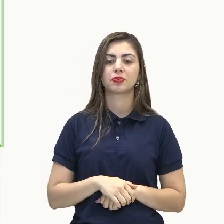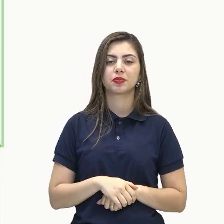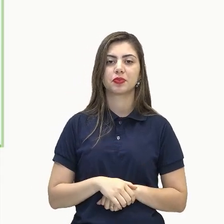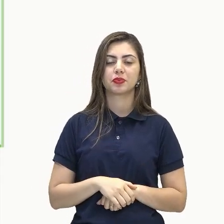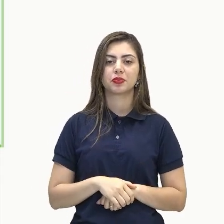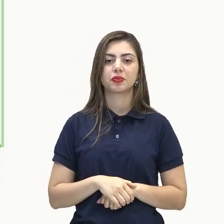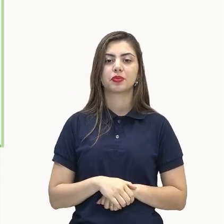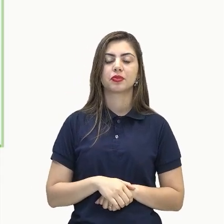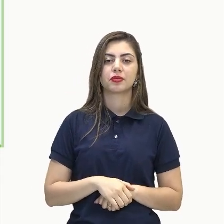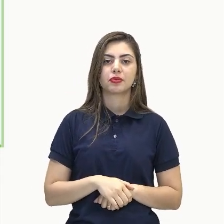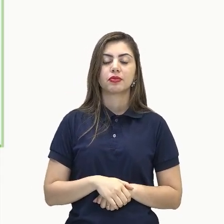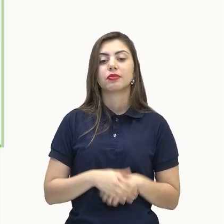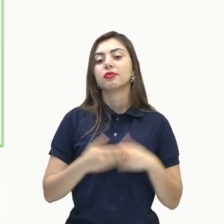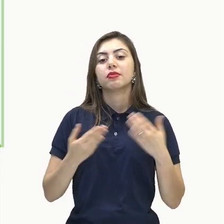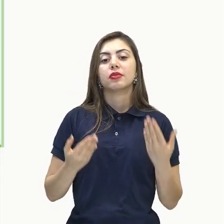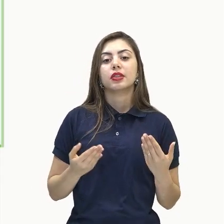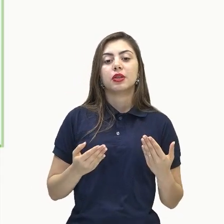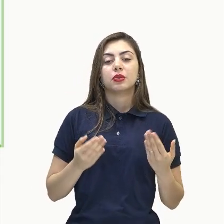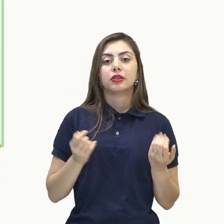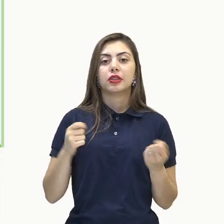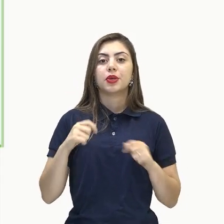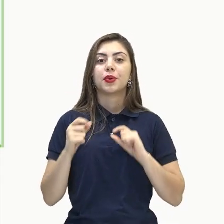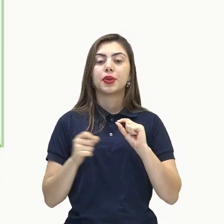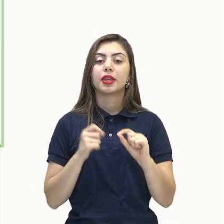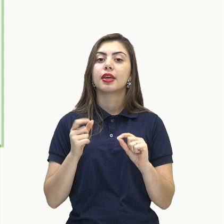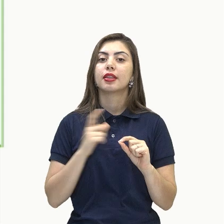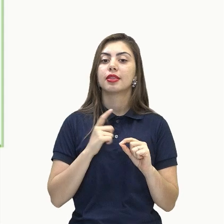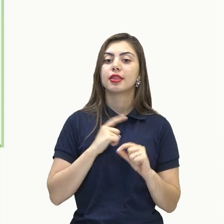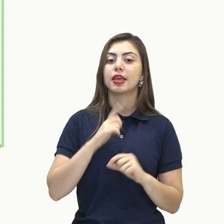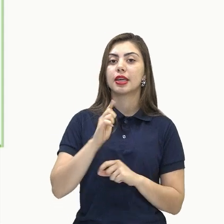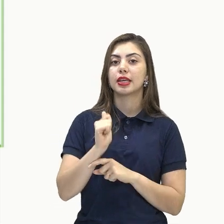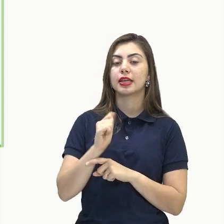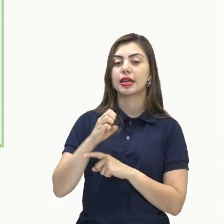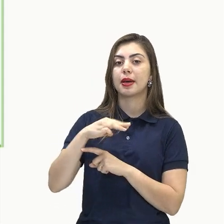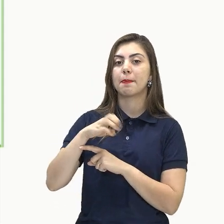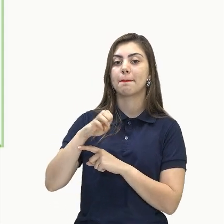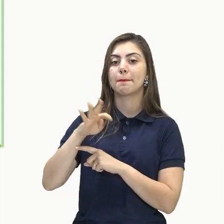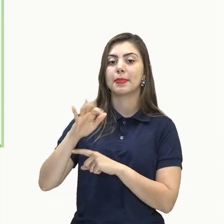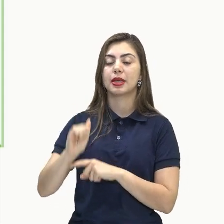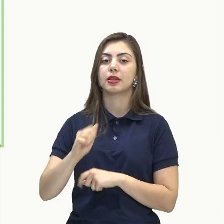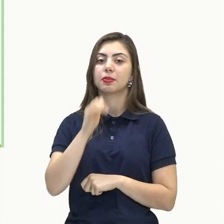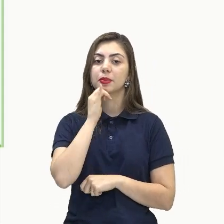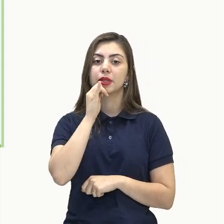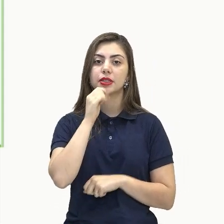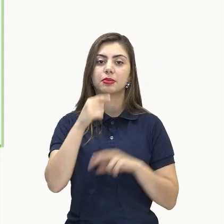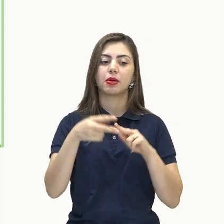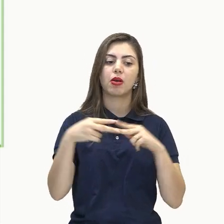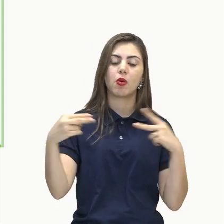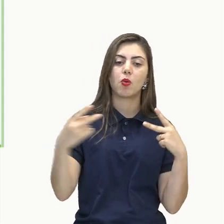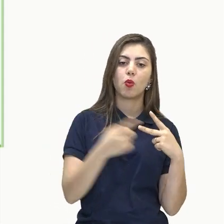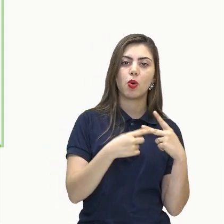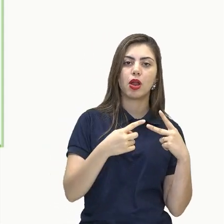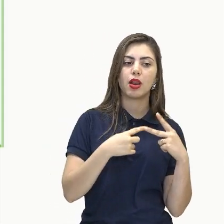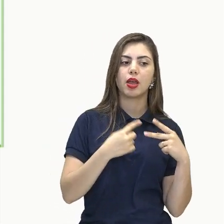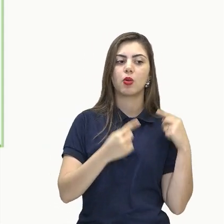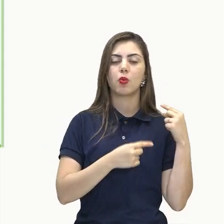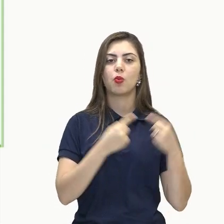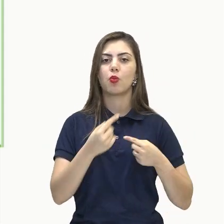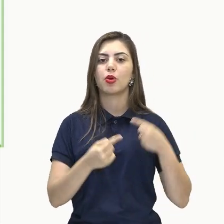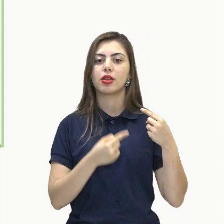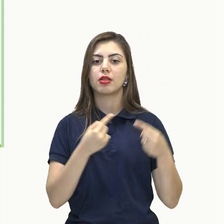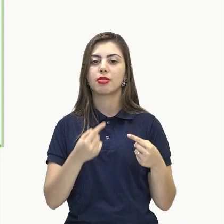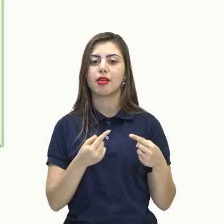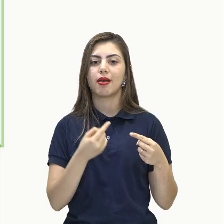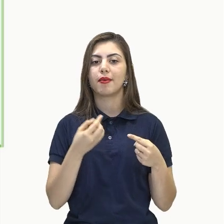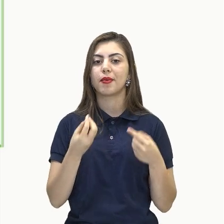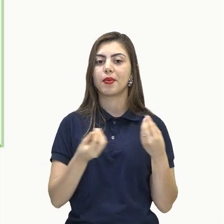nós temos então o resultado de gametas que vão poder ser passados, no caso alelos, para a próxima geração. No caso